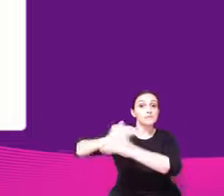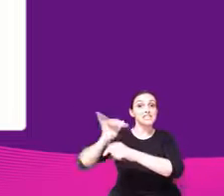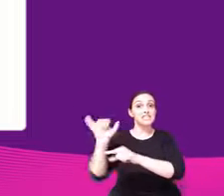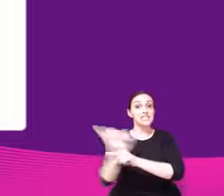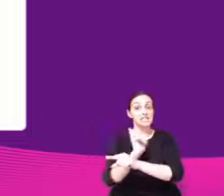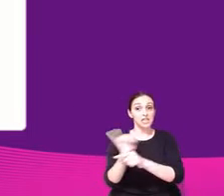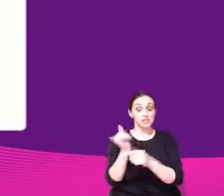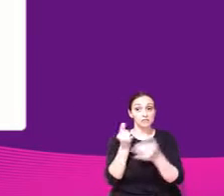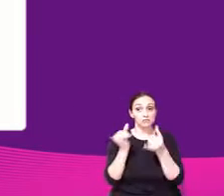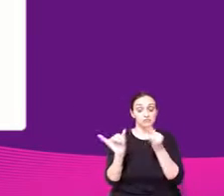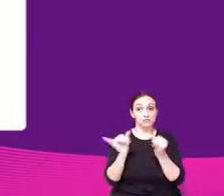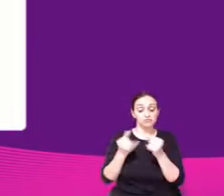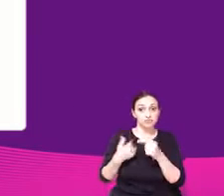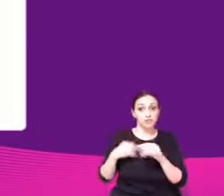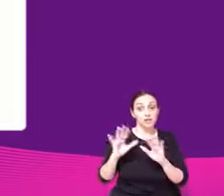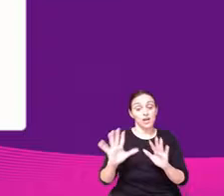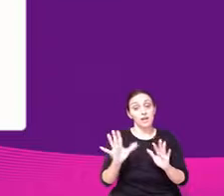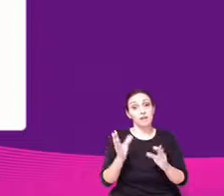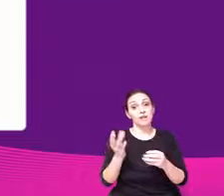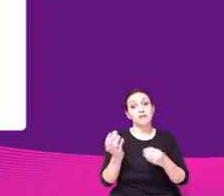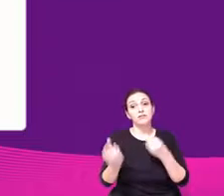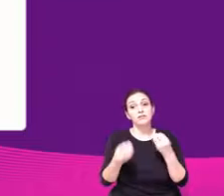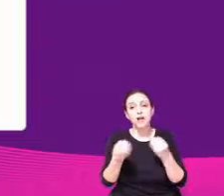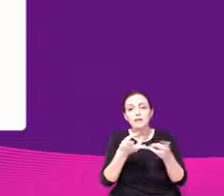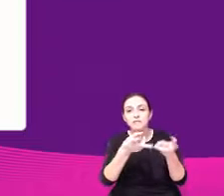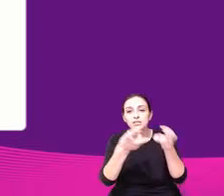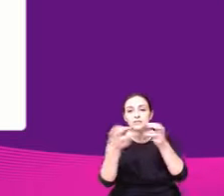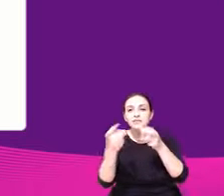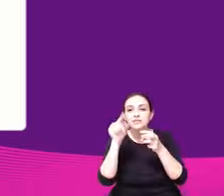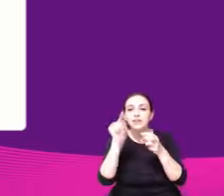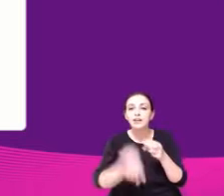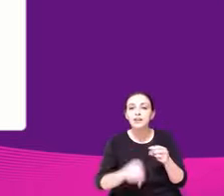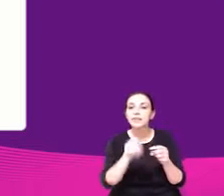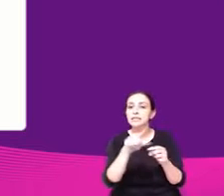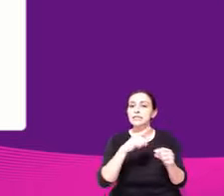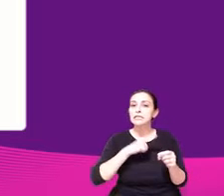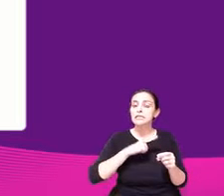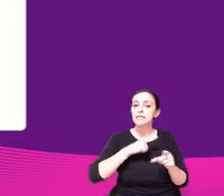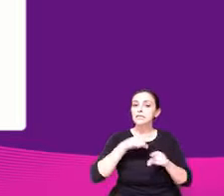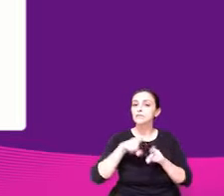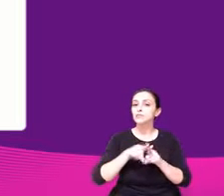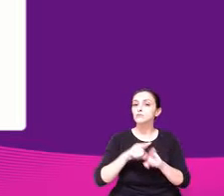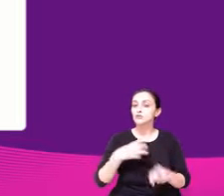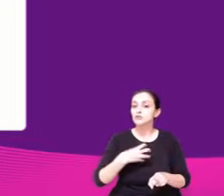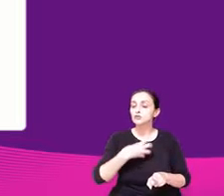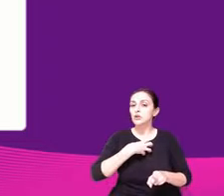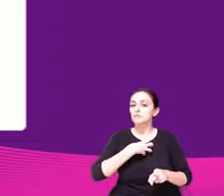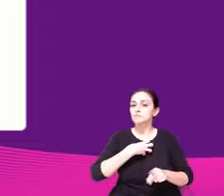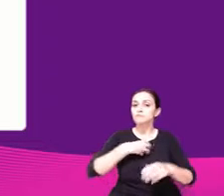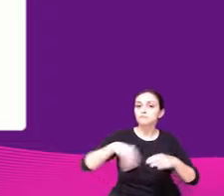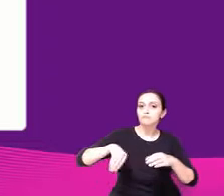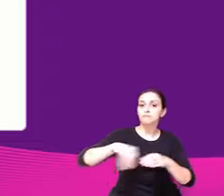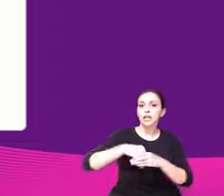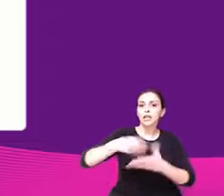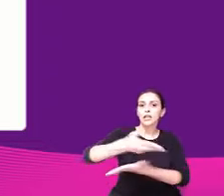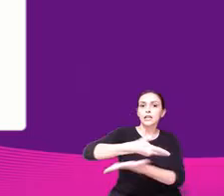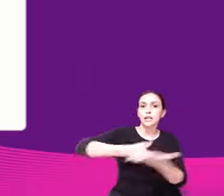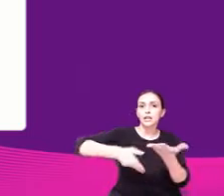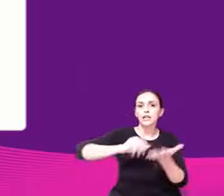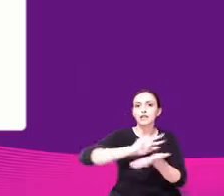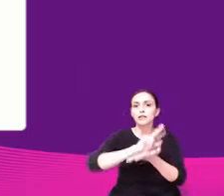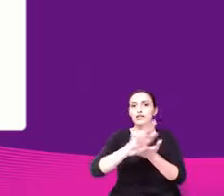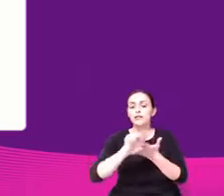da progressão, a gente vê aqui, na verdade, que você também tem uma forma integrada de lidar, uma forma integrada